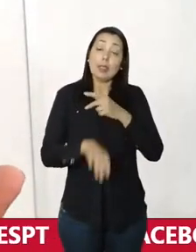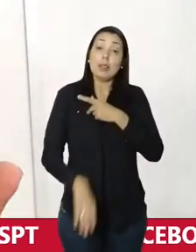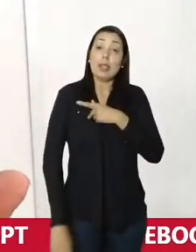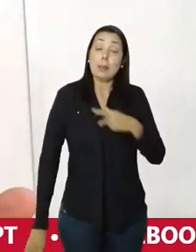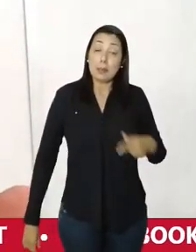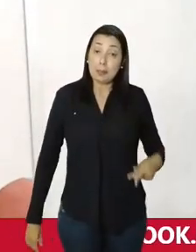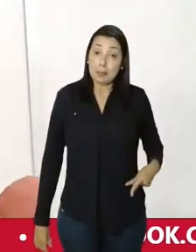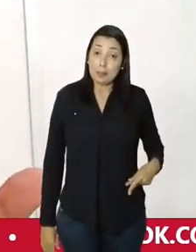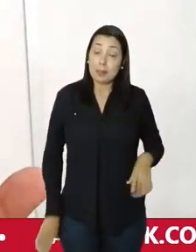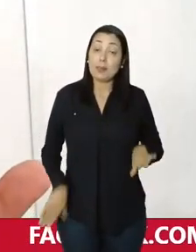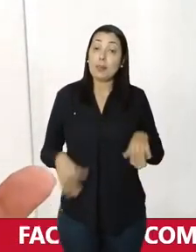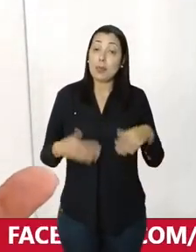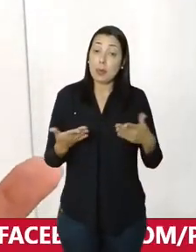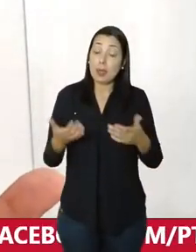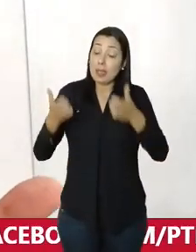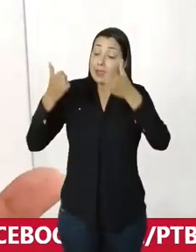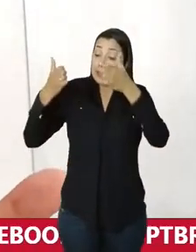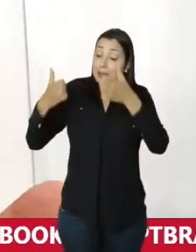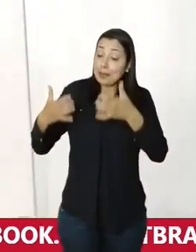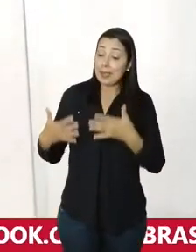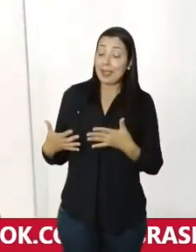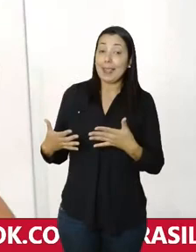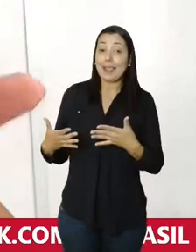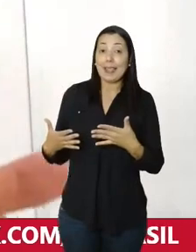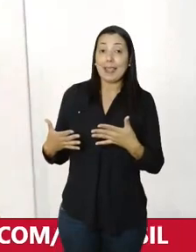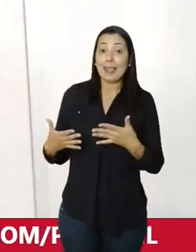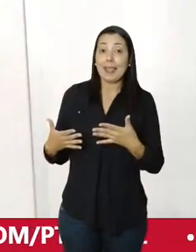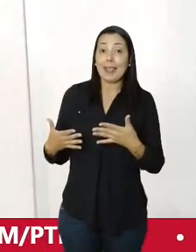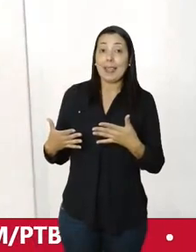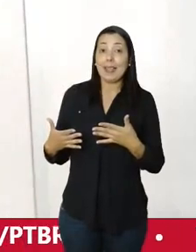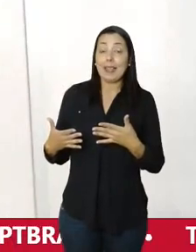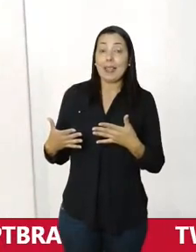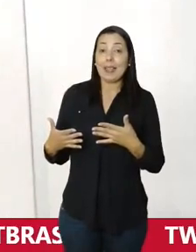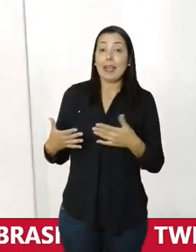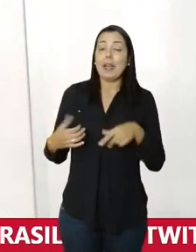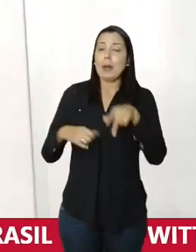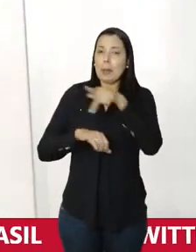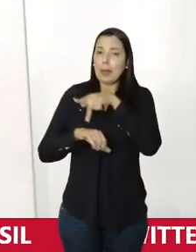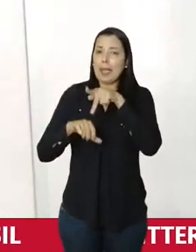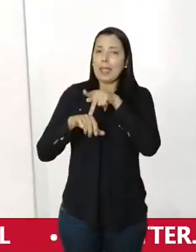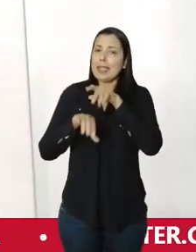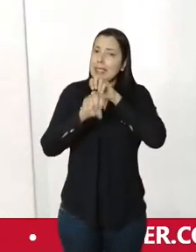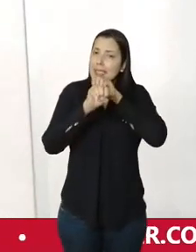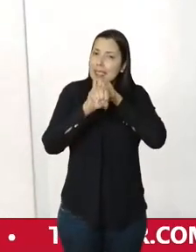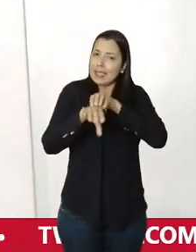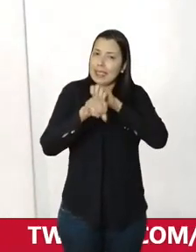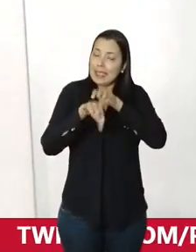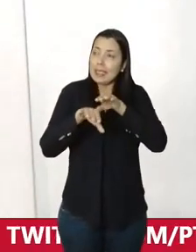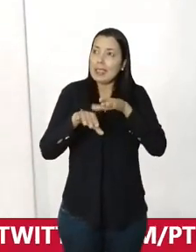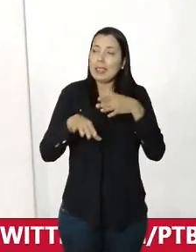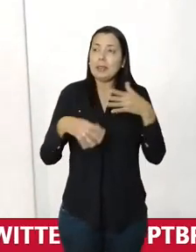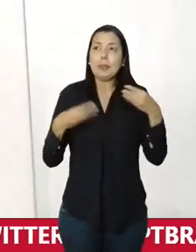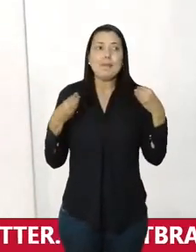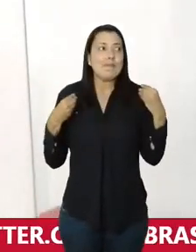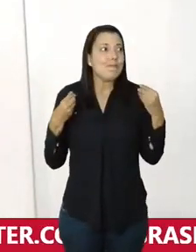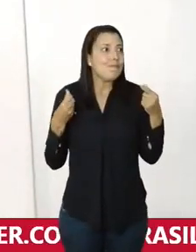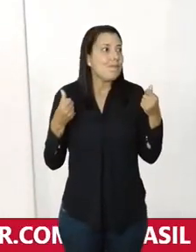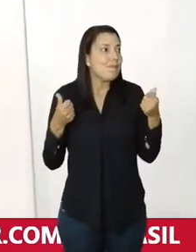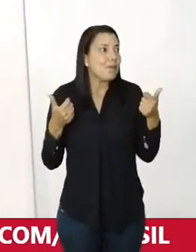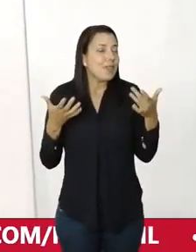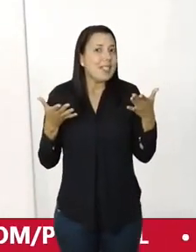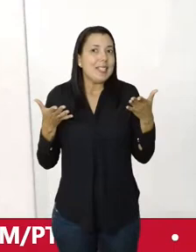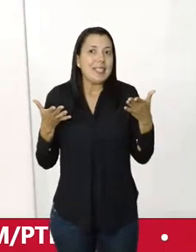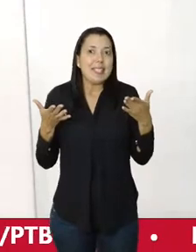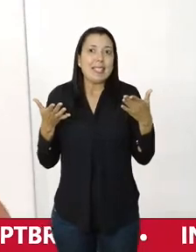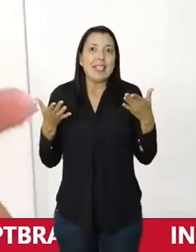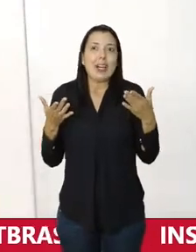presidenta, quando diz, né, Pátria Educadora, aquilo era como se a gente